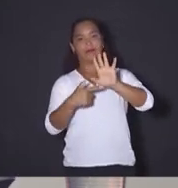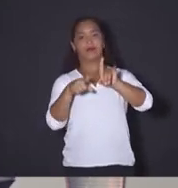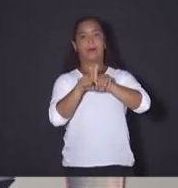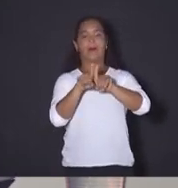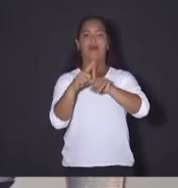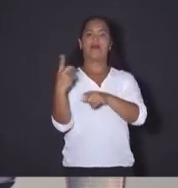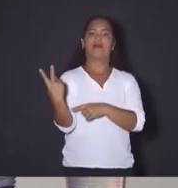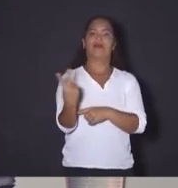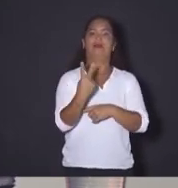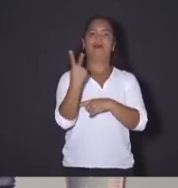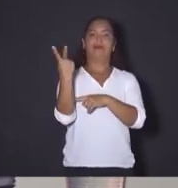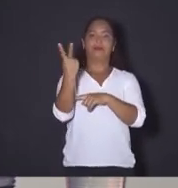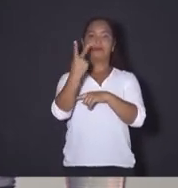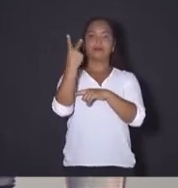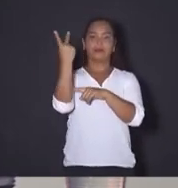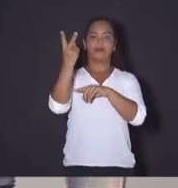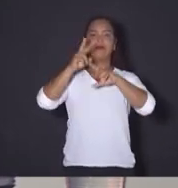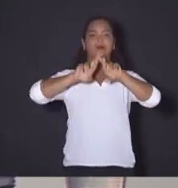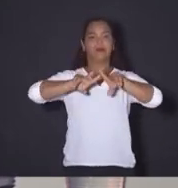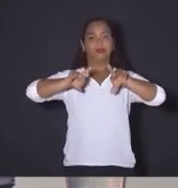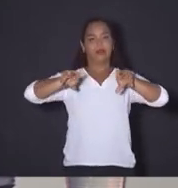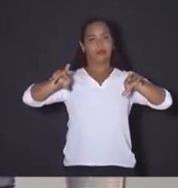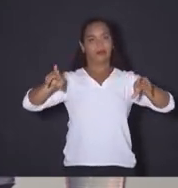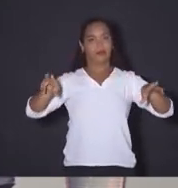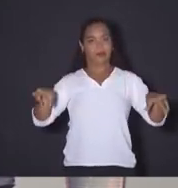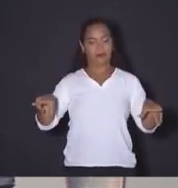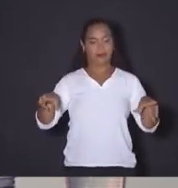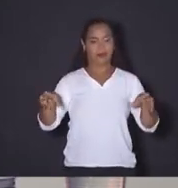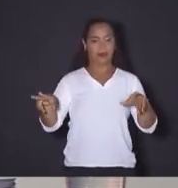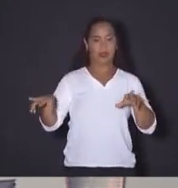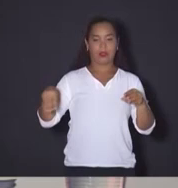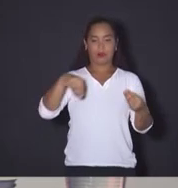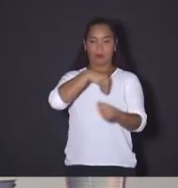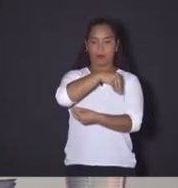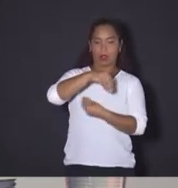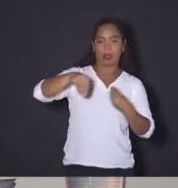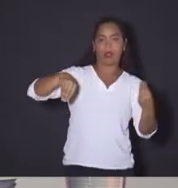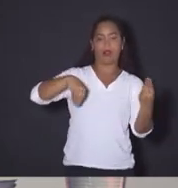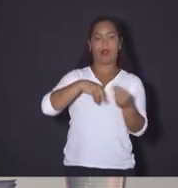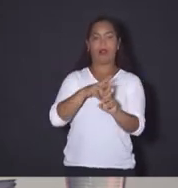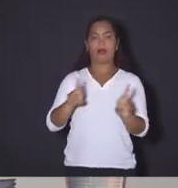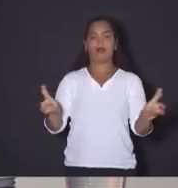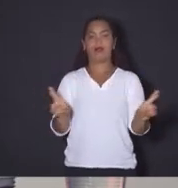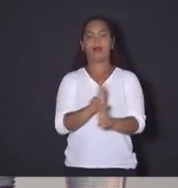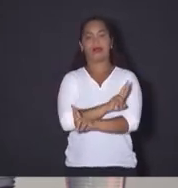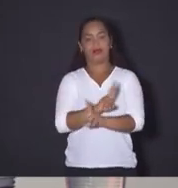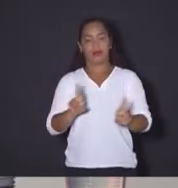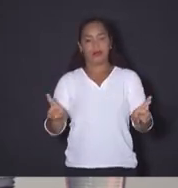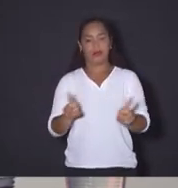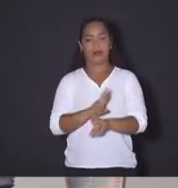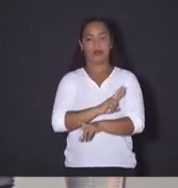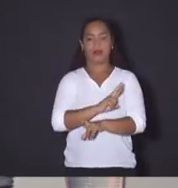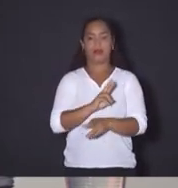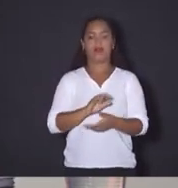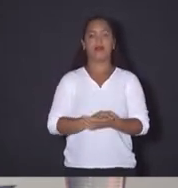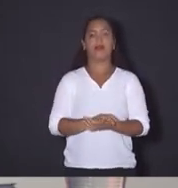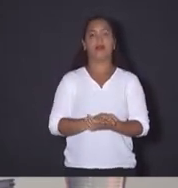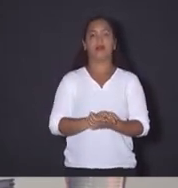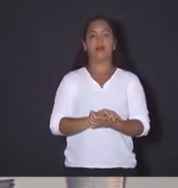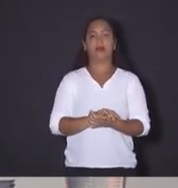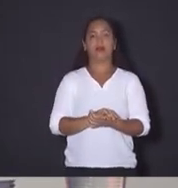valorização das diferenças não seja numa articulação é é unidade na diversidade